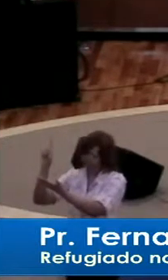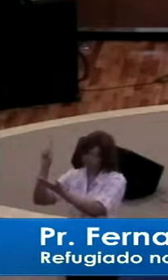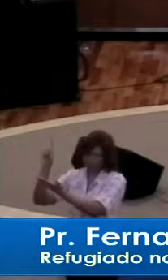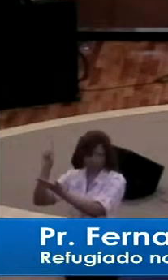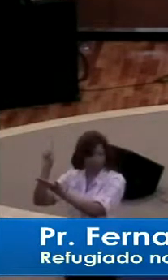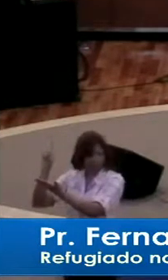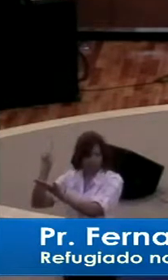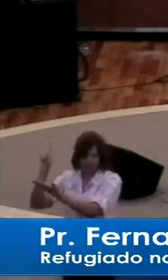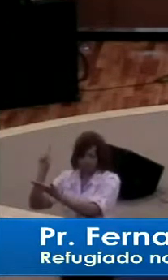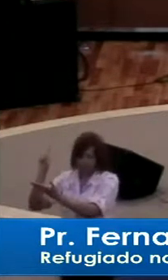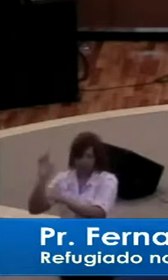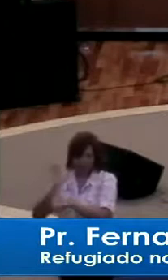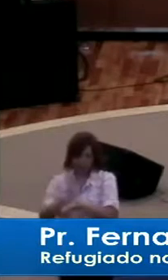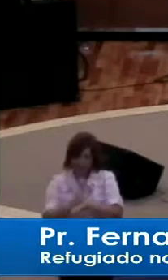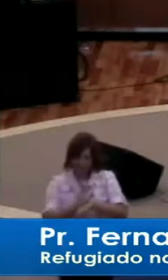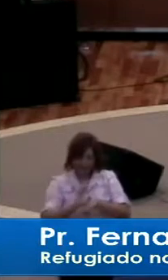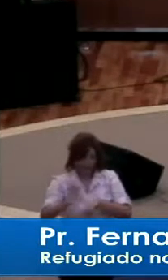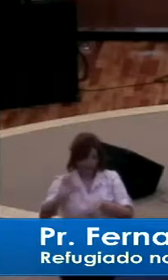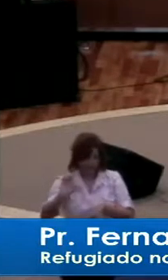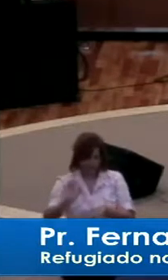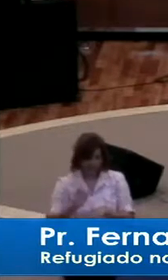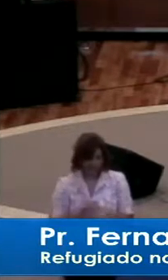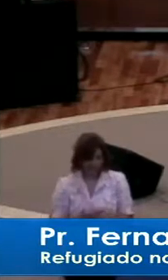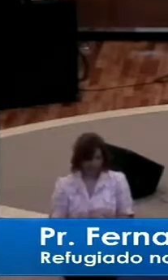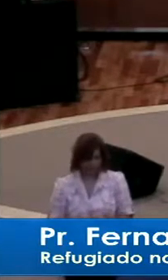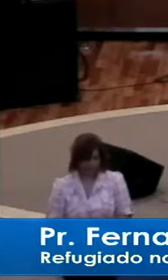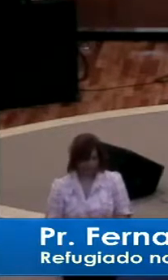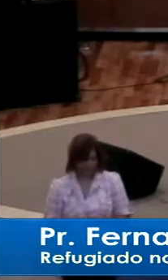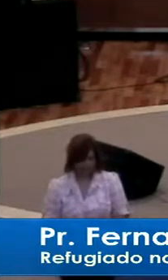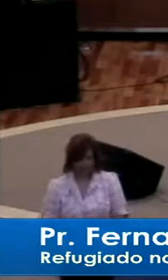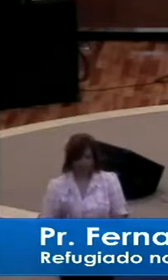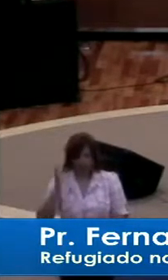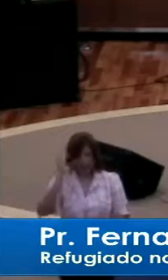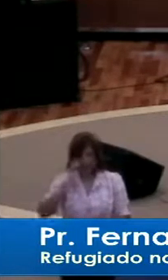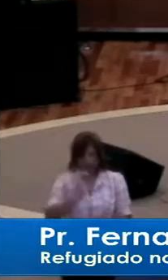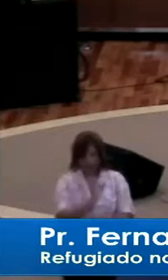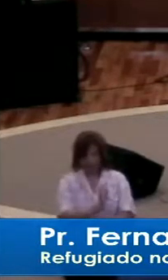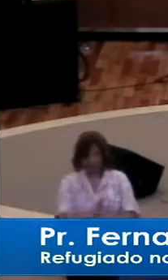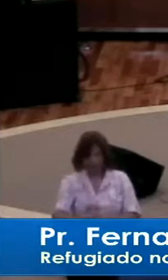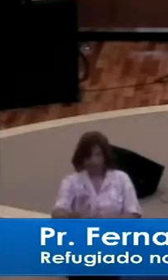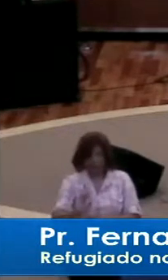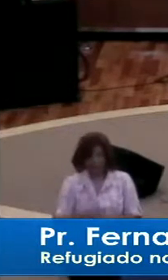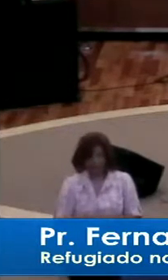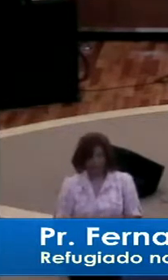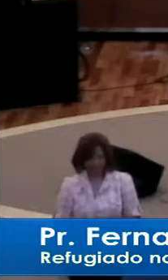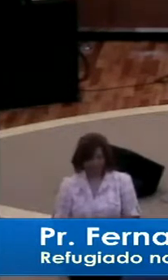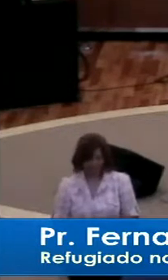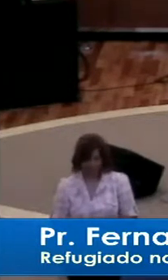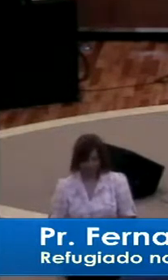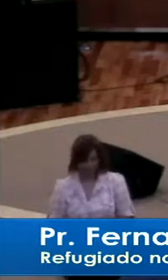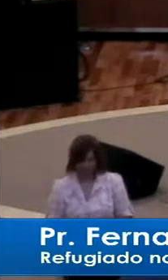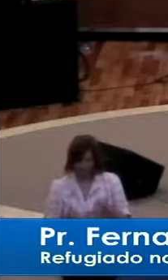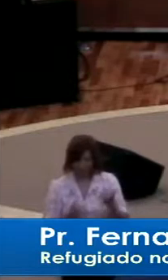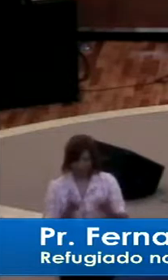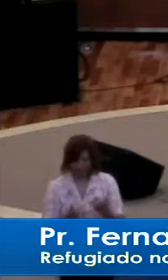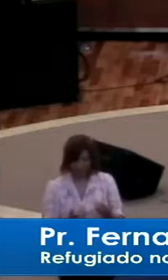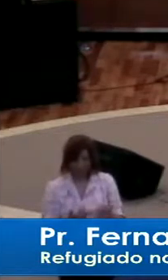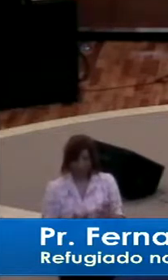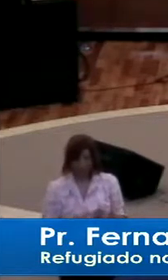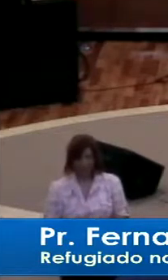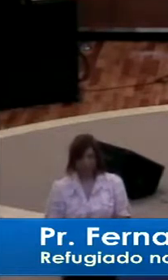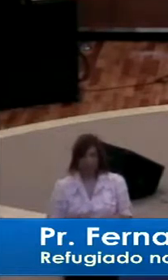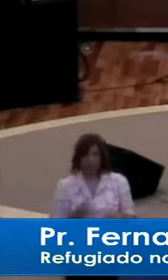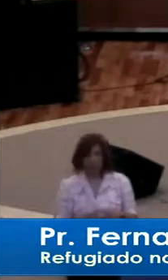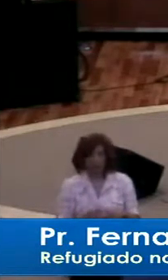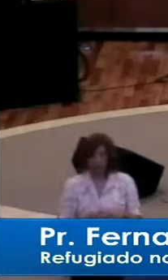homem bravo. Sinceramente, eu acredito que Elias e Pedro, se nascessem no Brasil, nasceriam no Nordeste. Porque